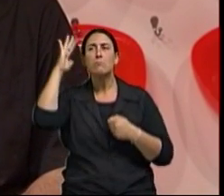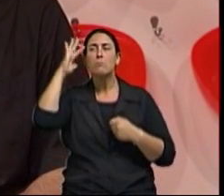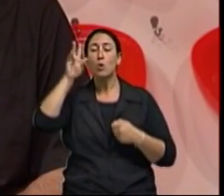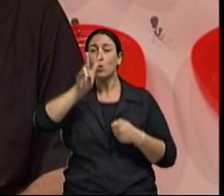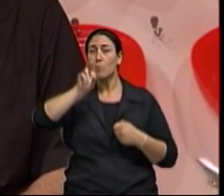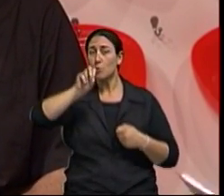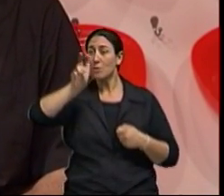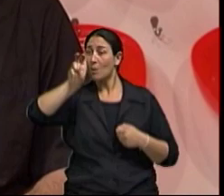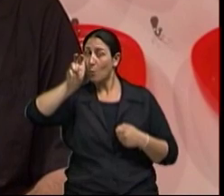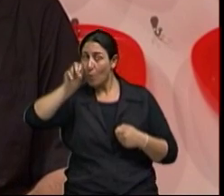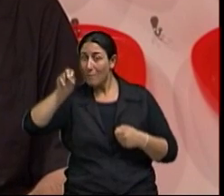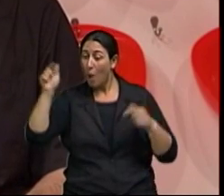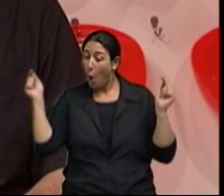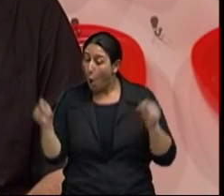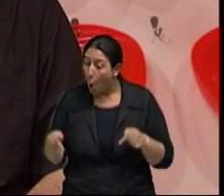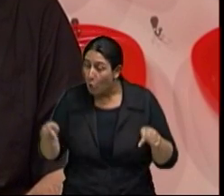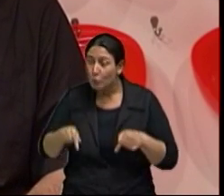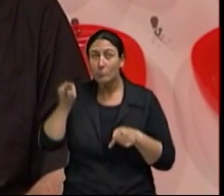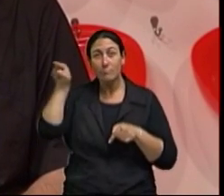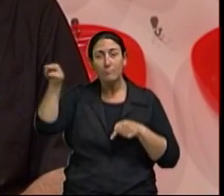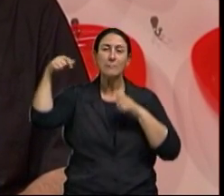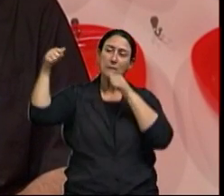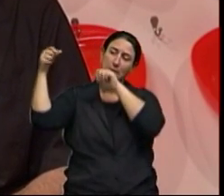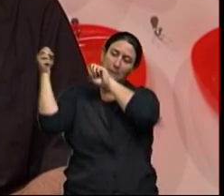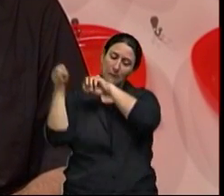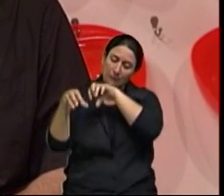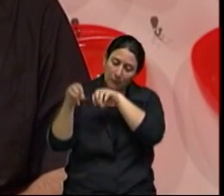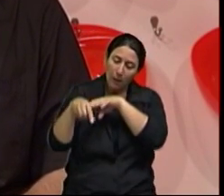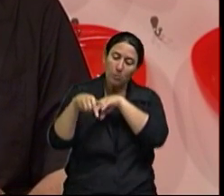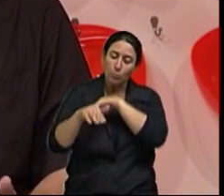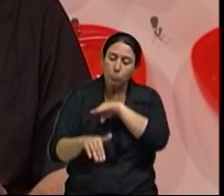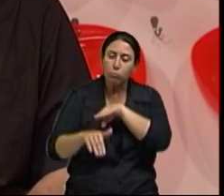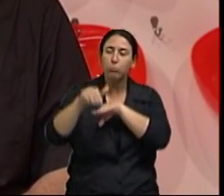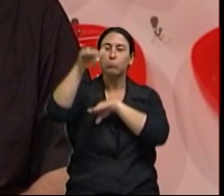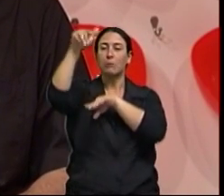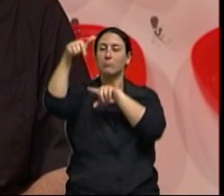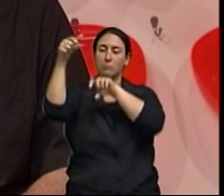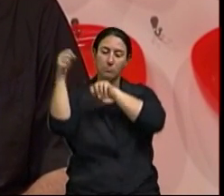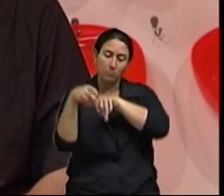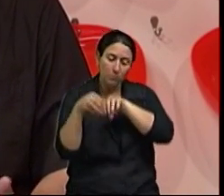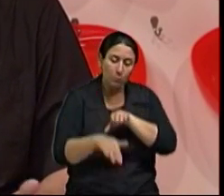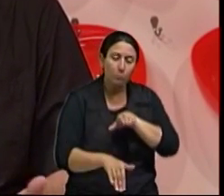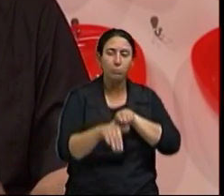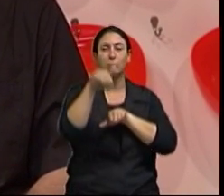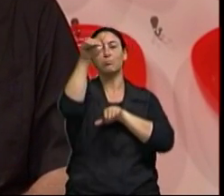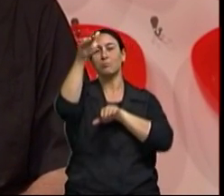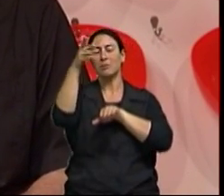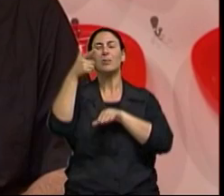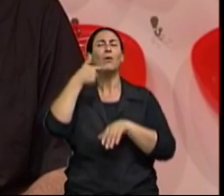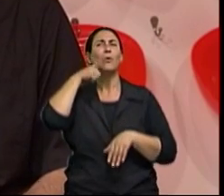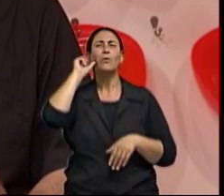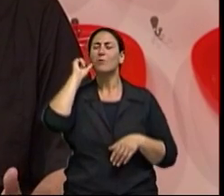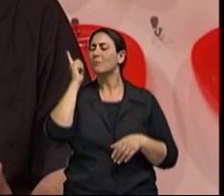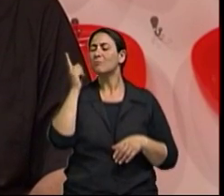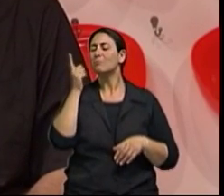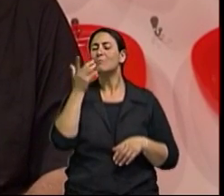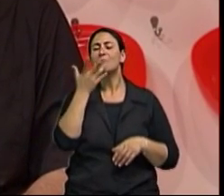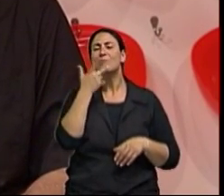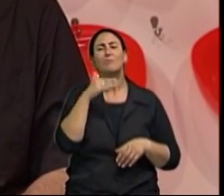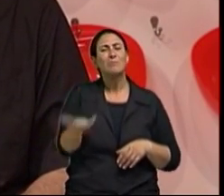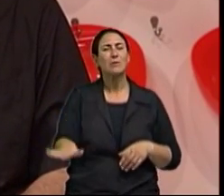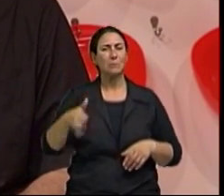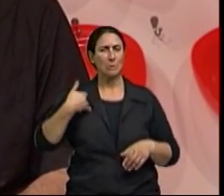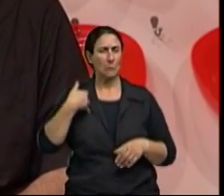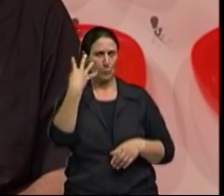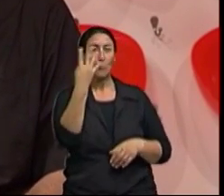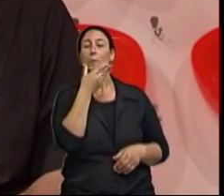que é adulta hoje, que é, eu acho, que o nosso grande foco. Claro. Porque a criança, até ontem estava me contando, um menino de 4 anos